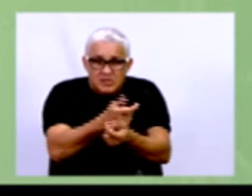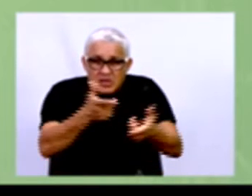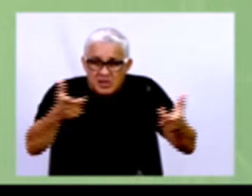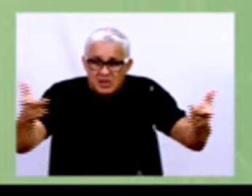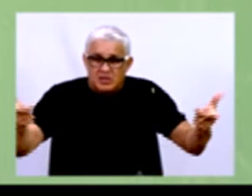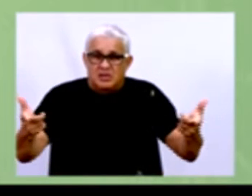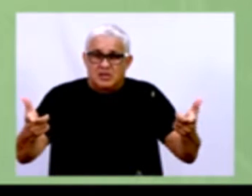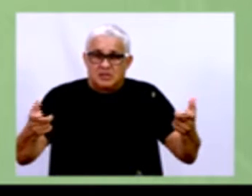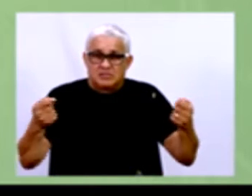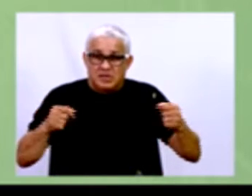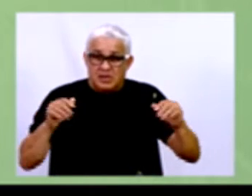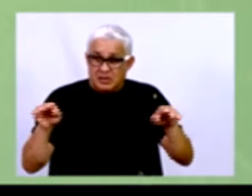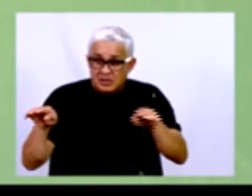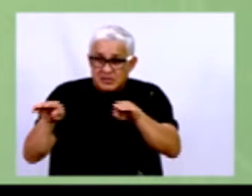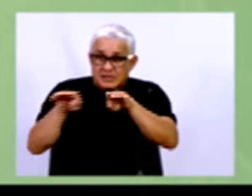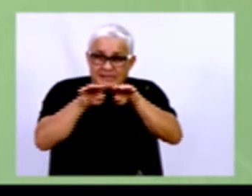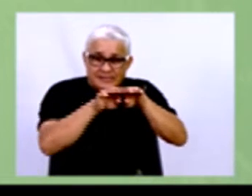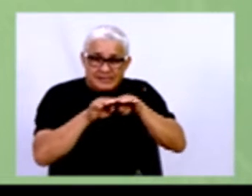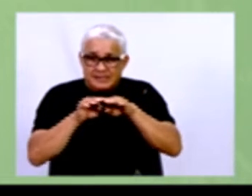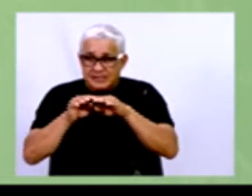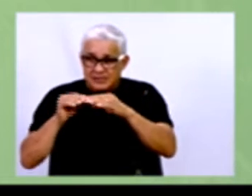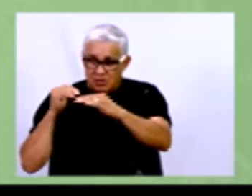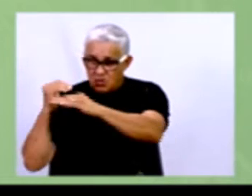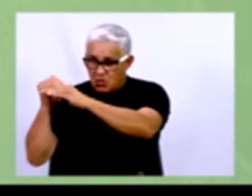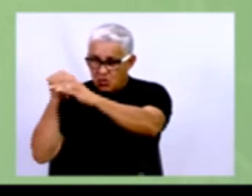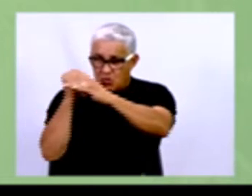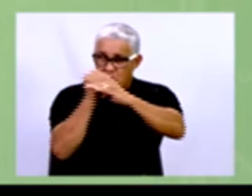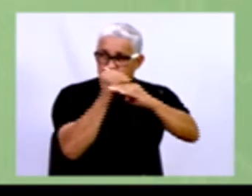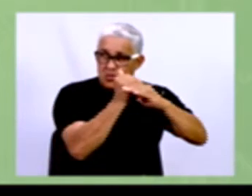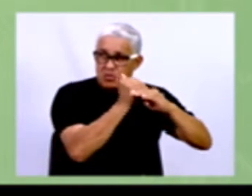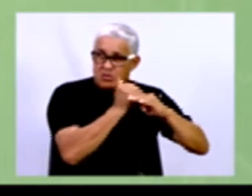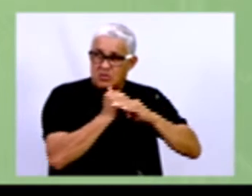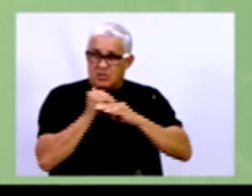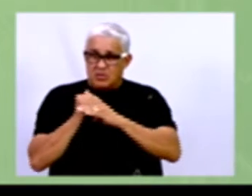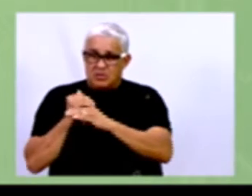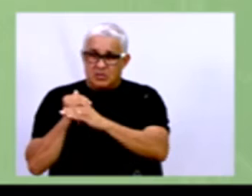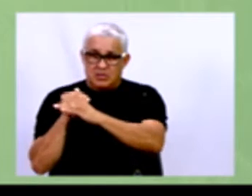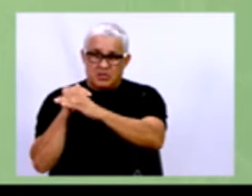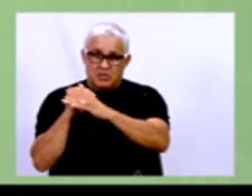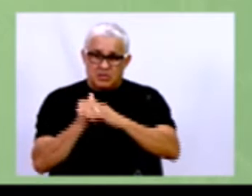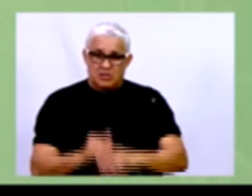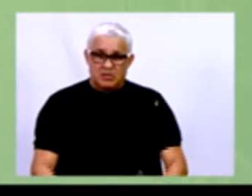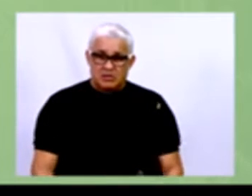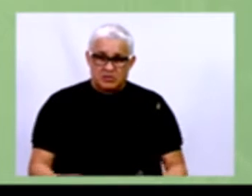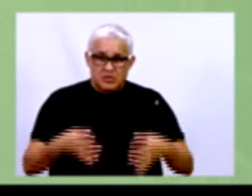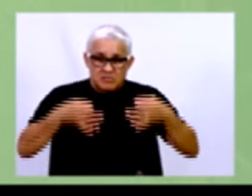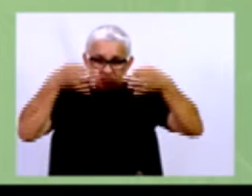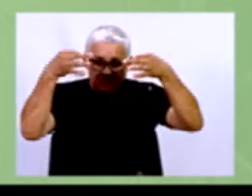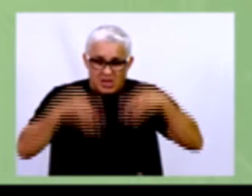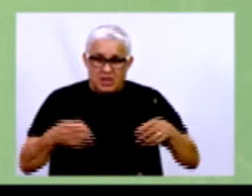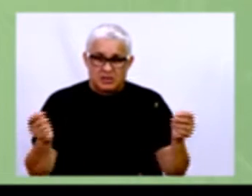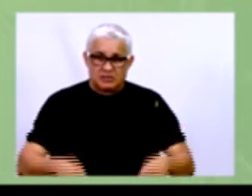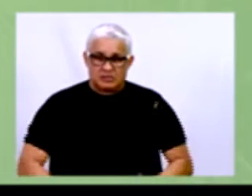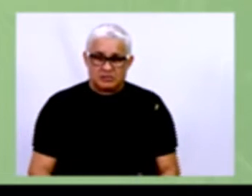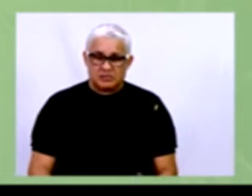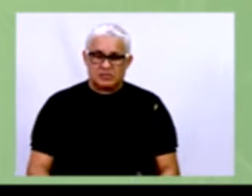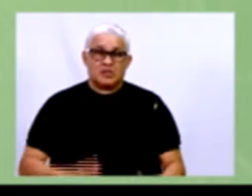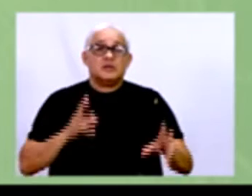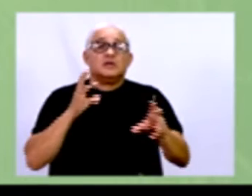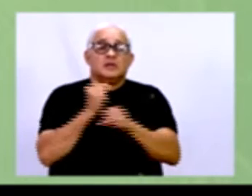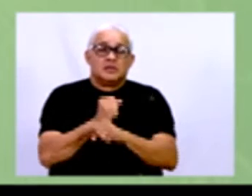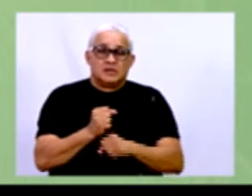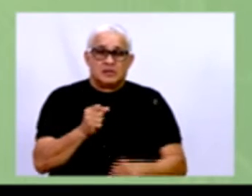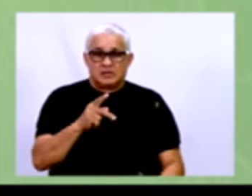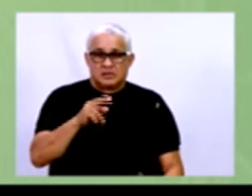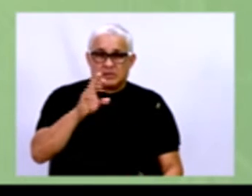certa equidade, de modo a que ela seja a mais justa possível. Então, o resultado da